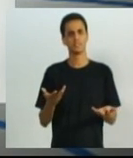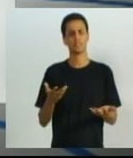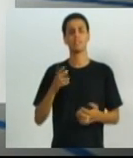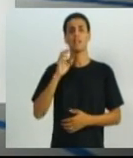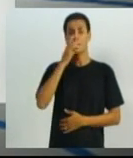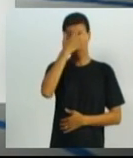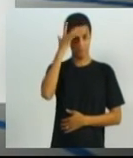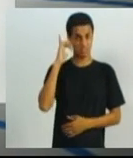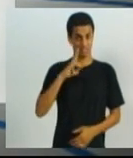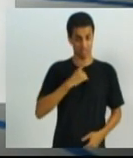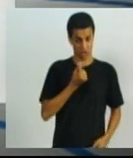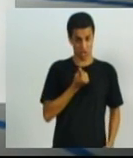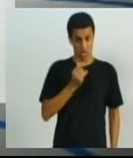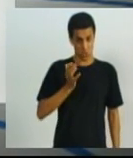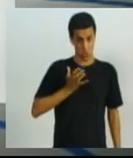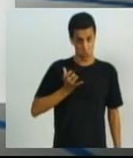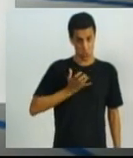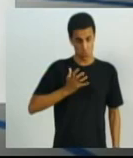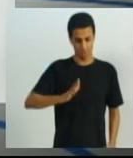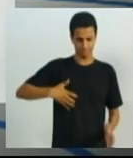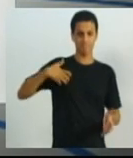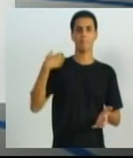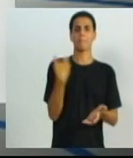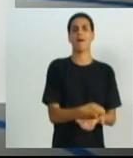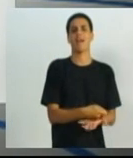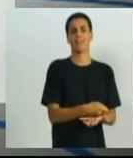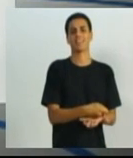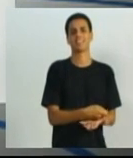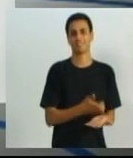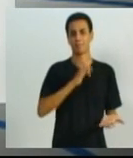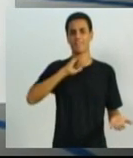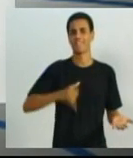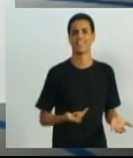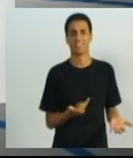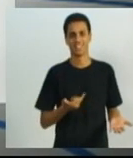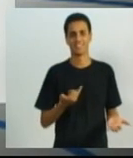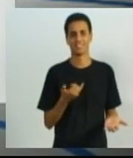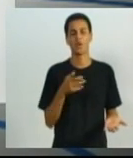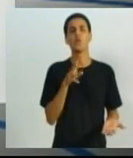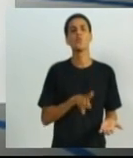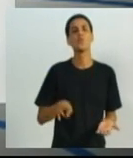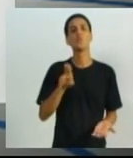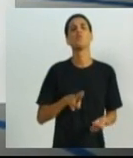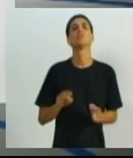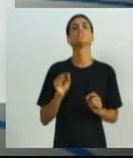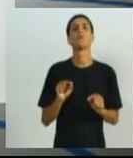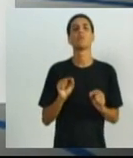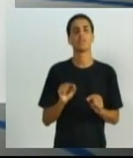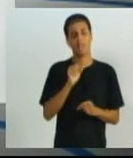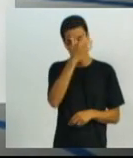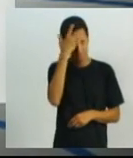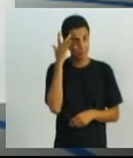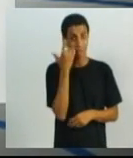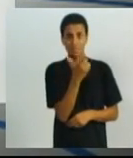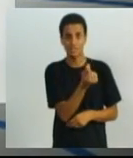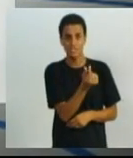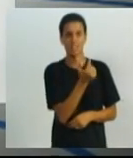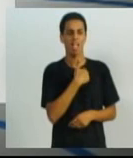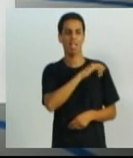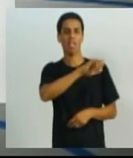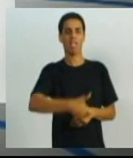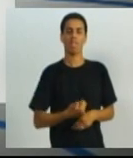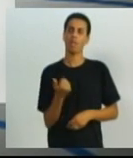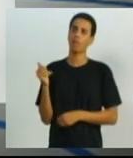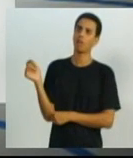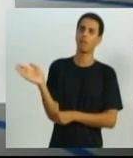bastante dinheiro se beneficia disto, né? Se usa de uma condição subhumana das pessoas. Então, acabar